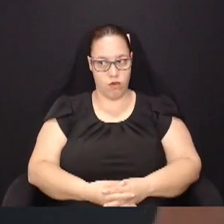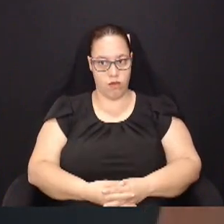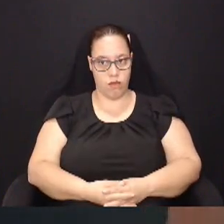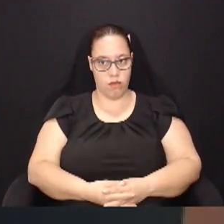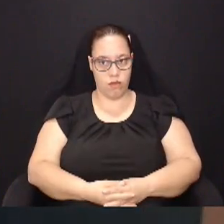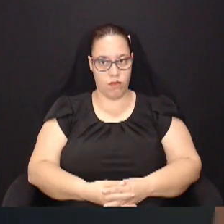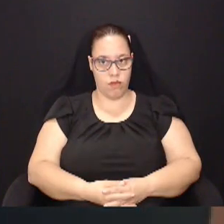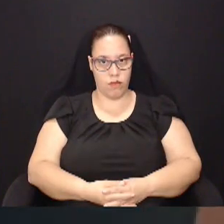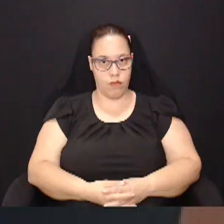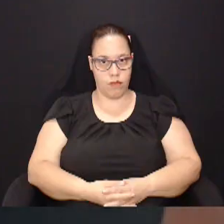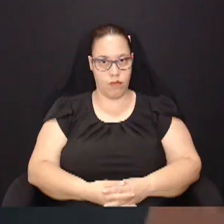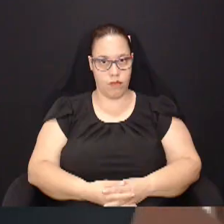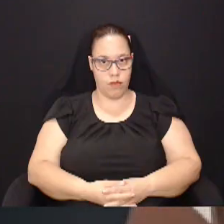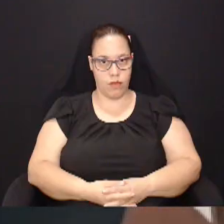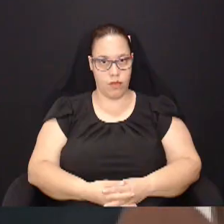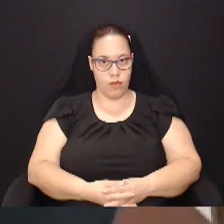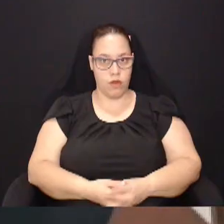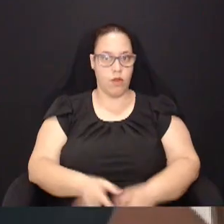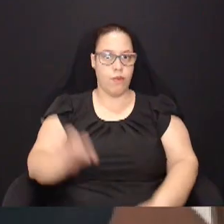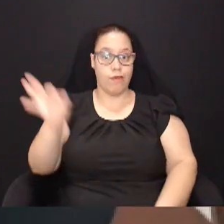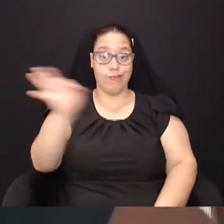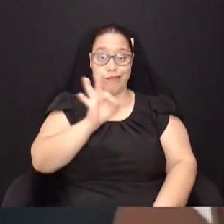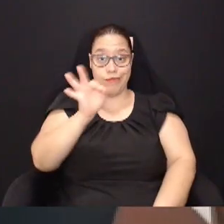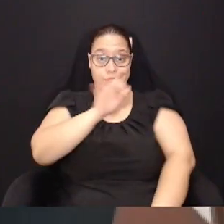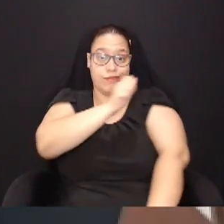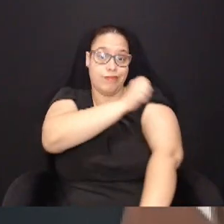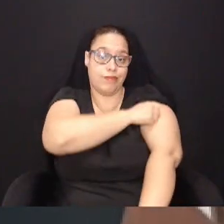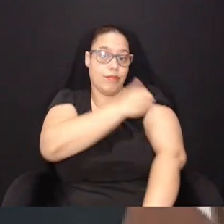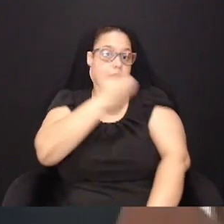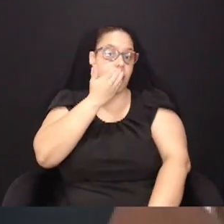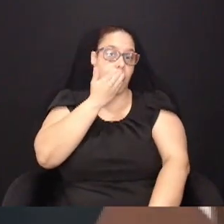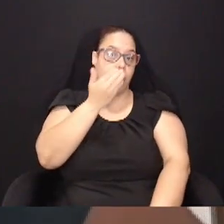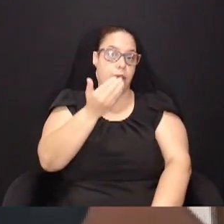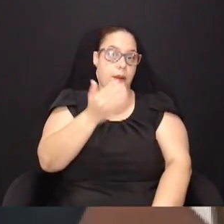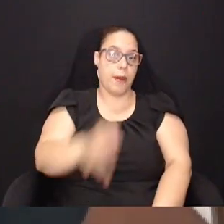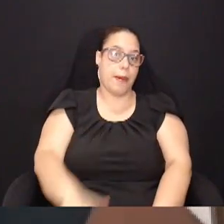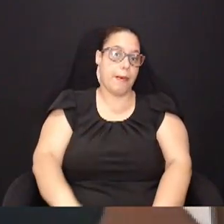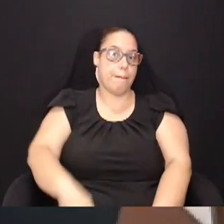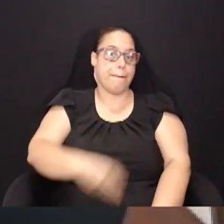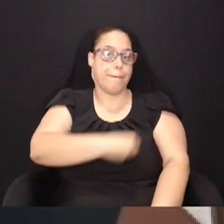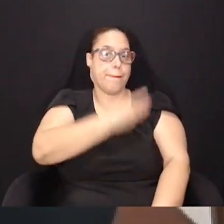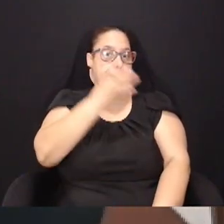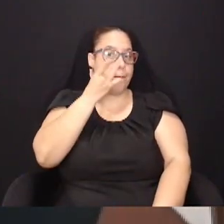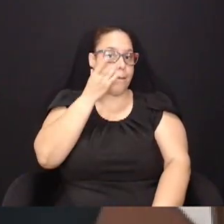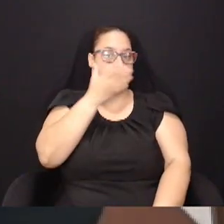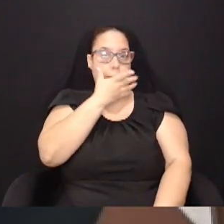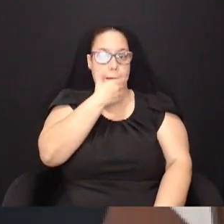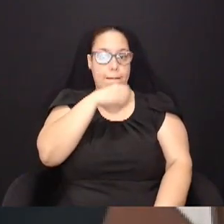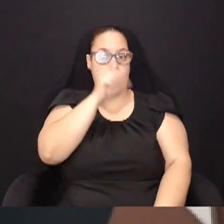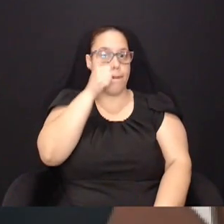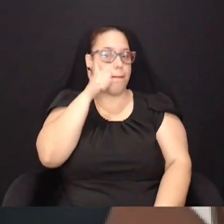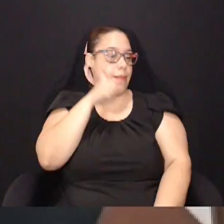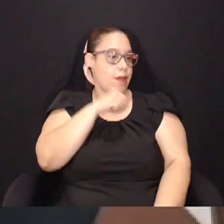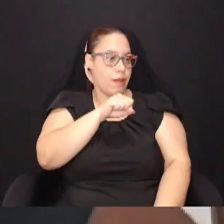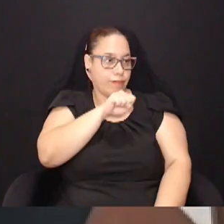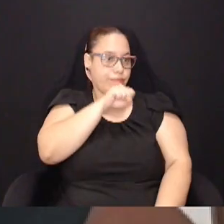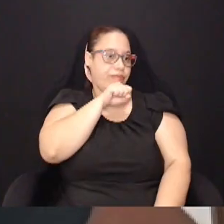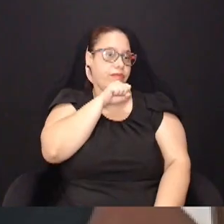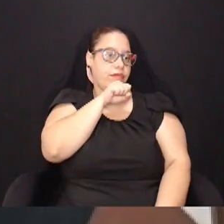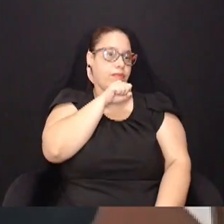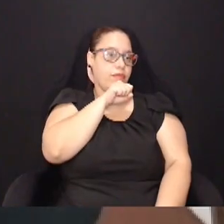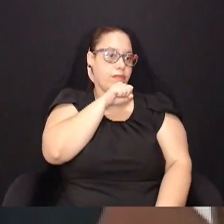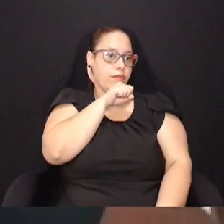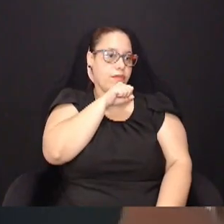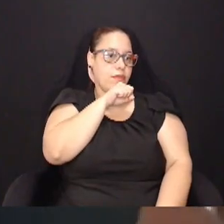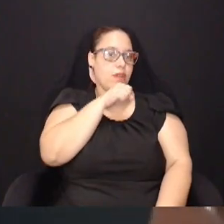a maioria dos alunos pedem a presença do pai e da mãe. Como eu gostaria de conversar com meu